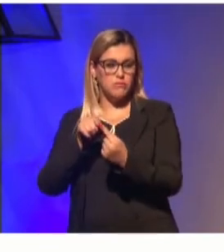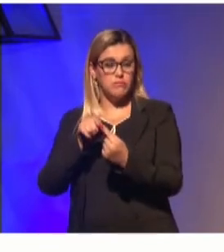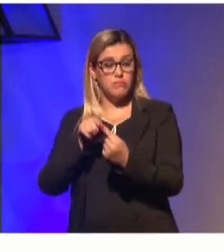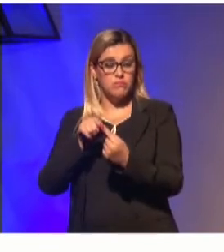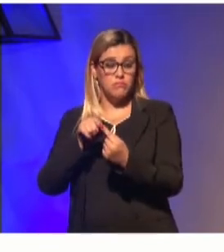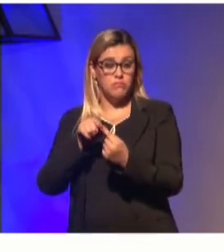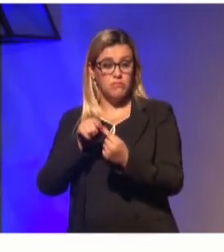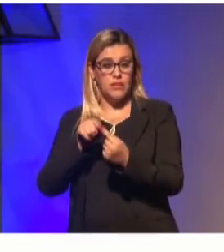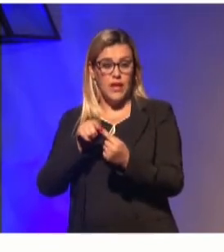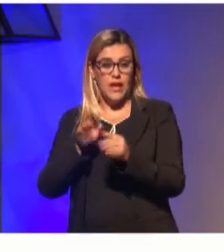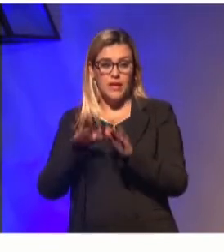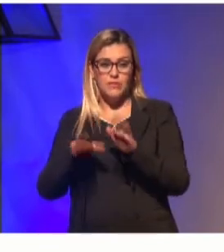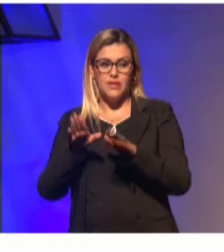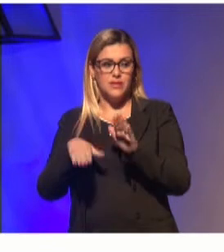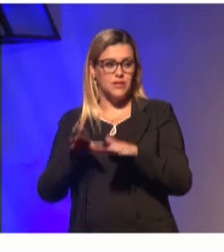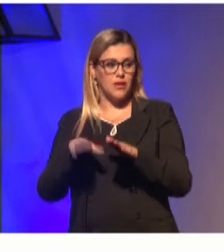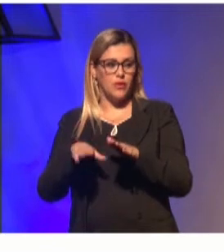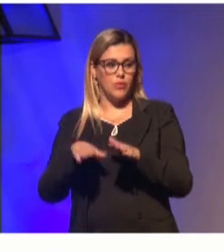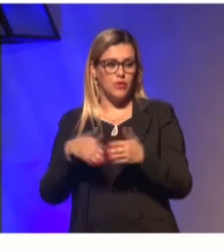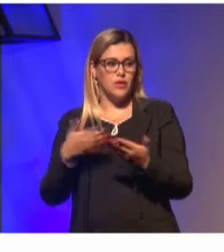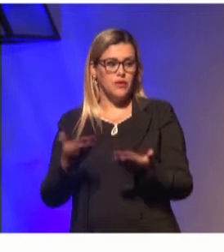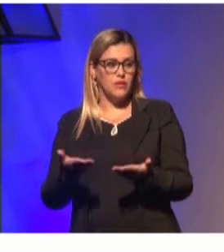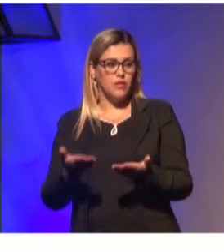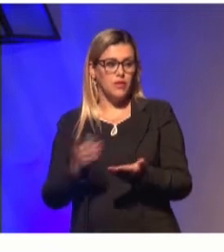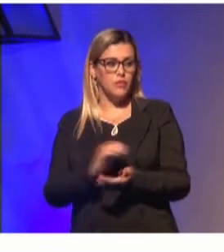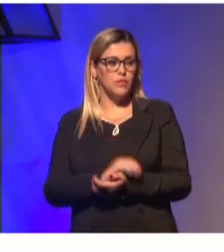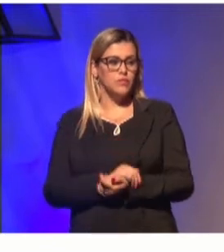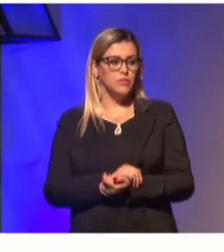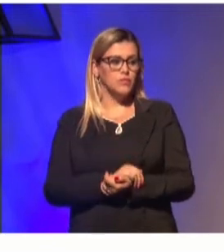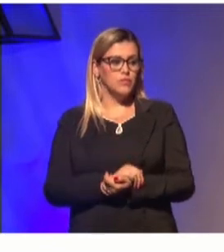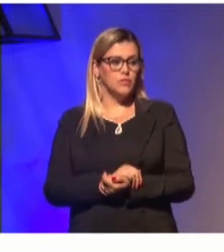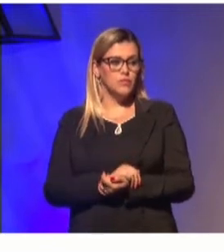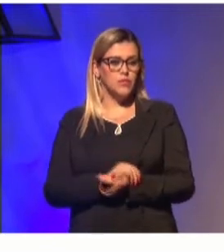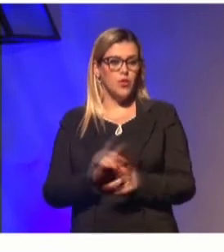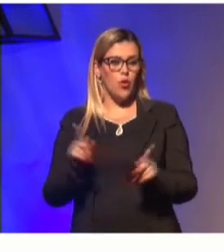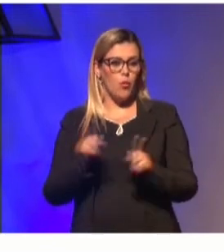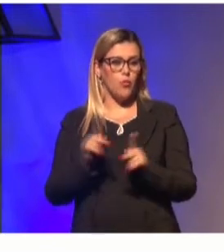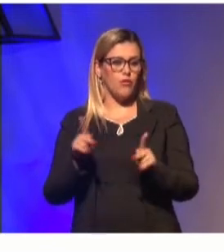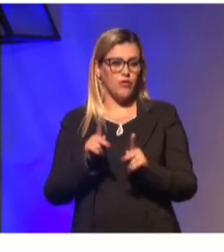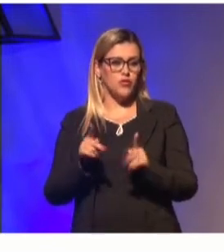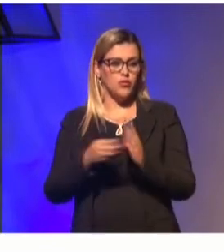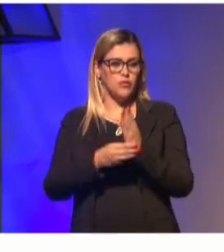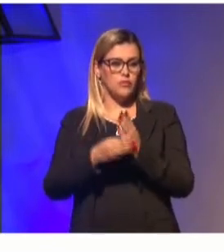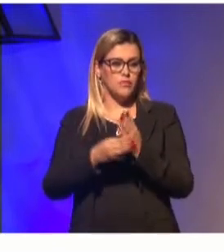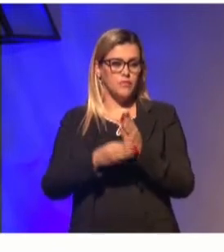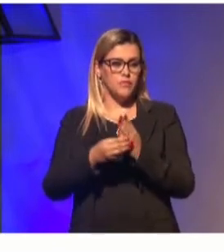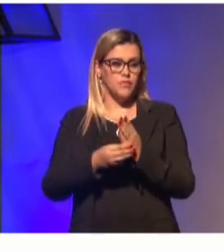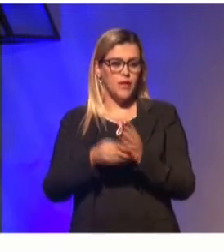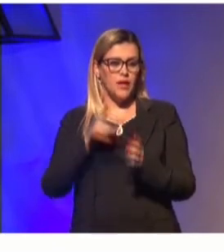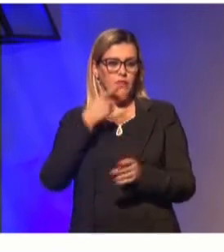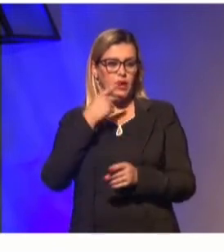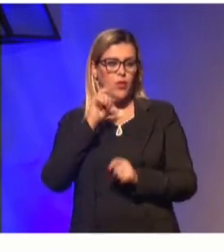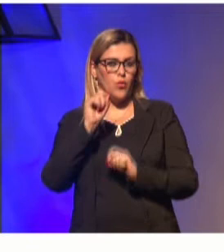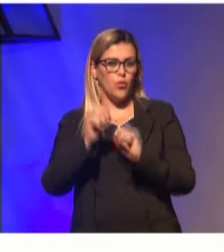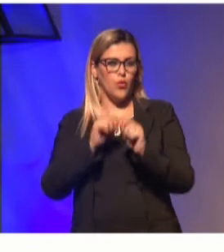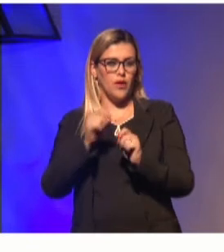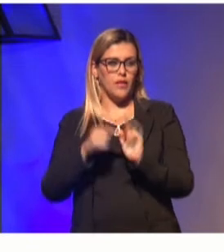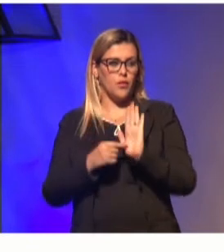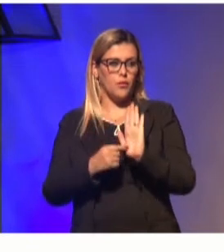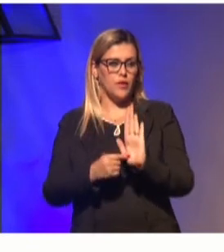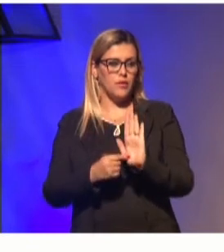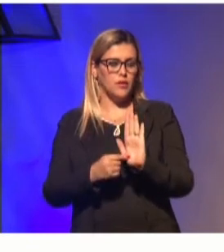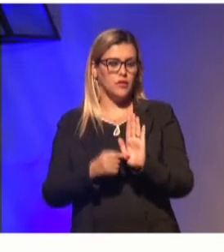Provavelmente não é a mesma coisa. Então, o professor Hamblin, né, no livro dele de fotobiomodulação, ele traz essa imagem que é interessante,